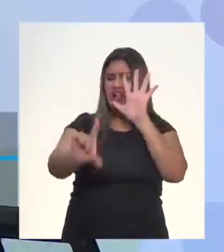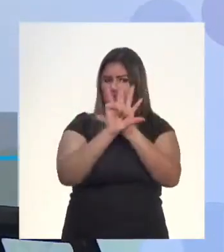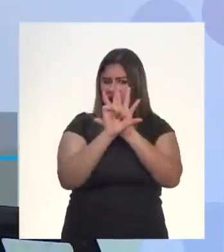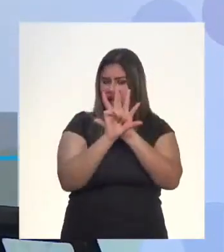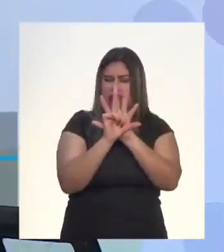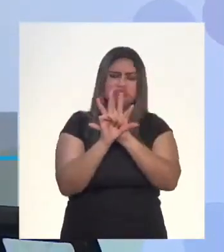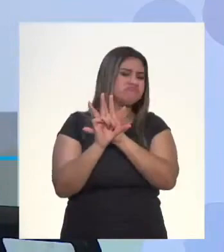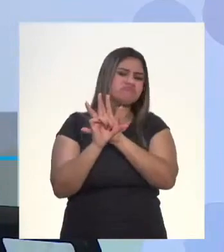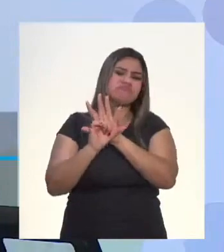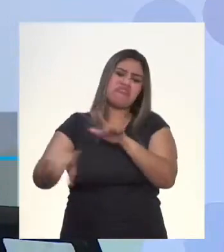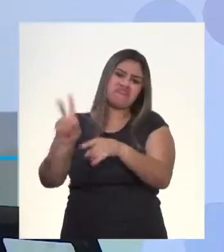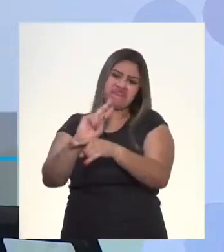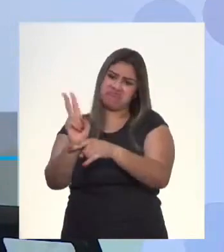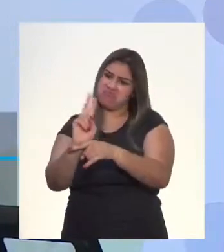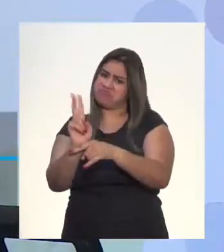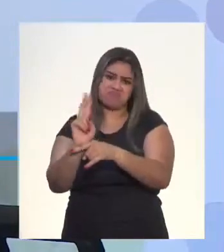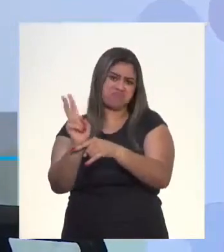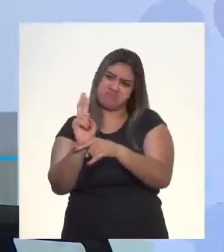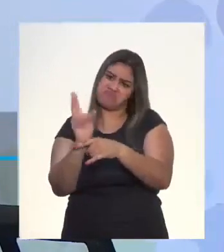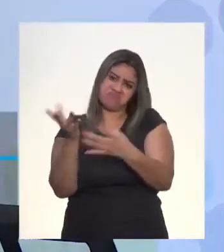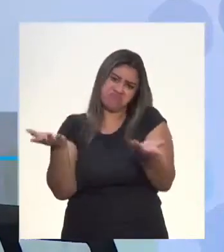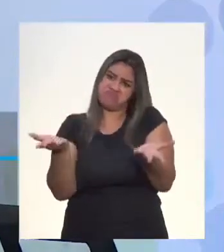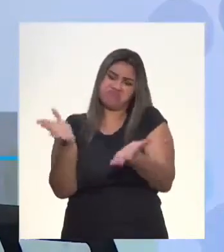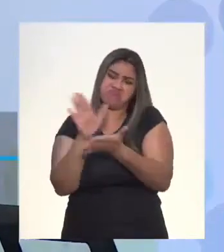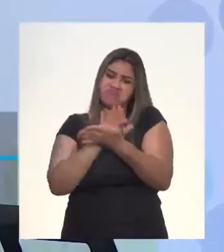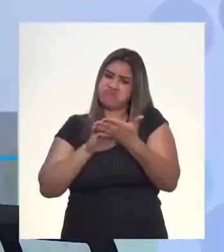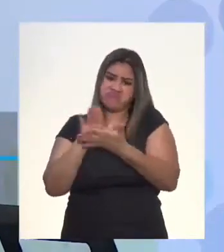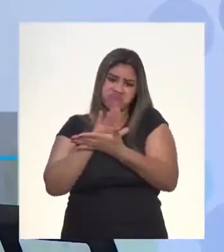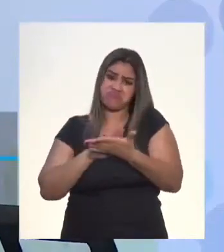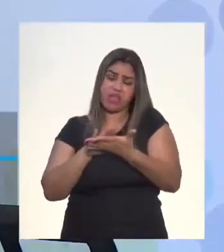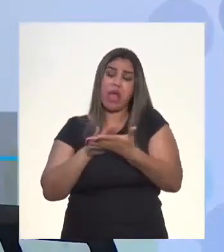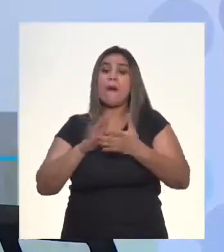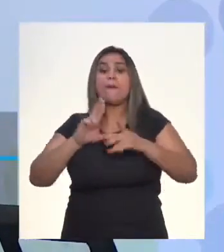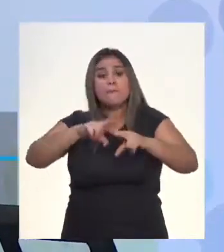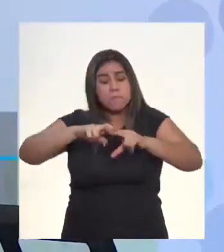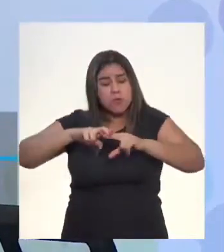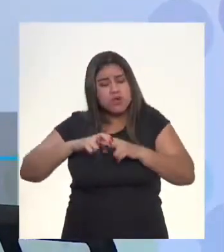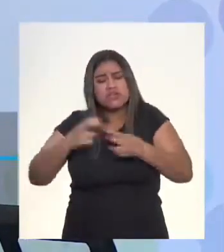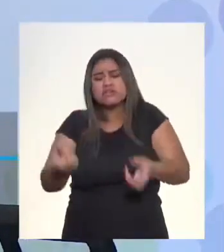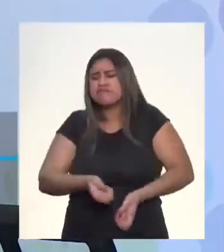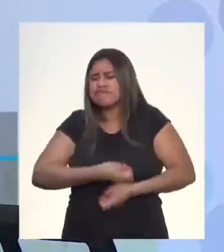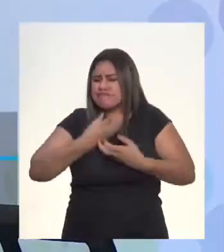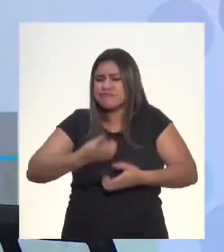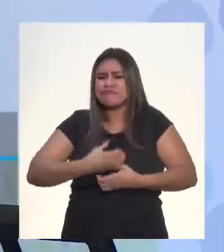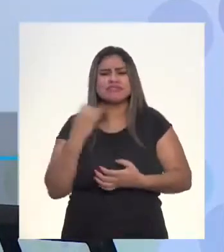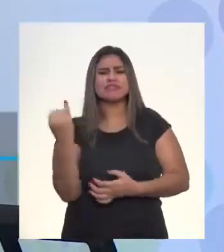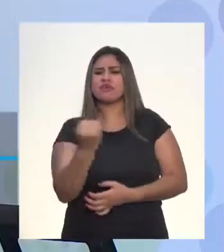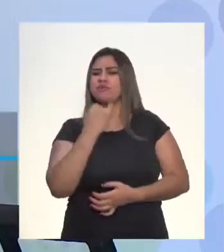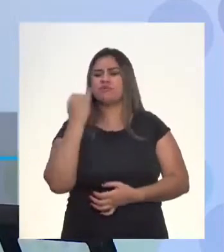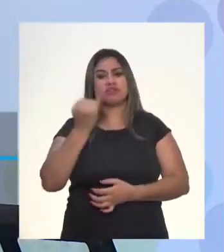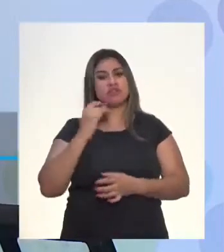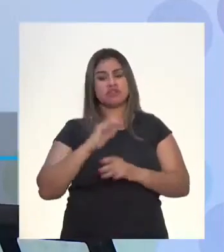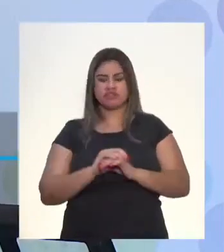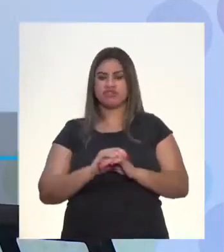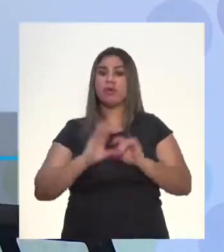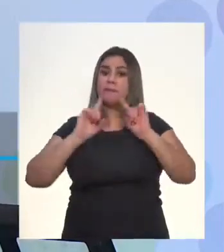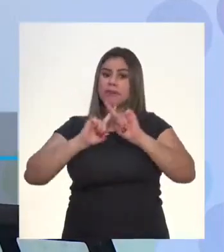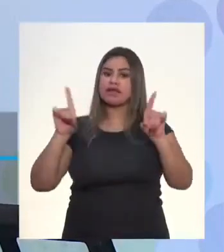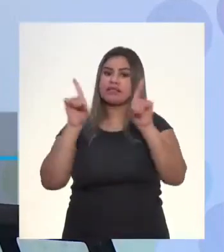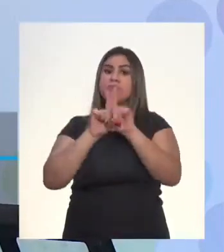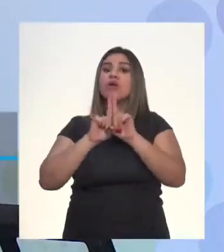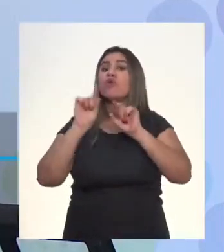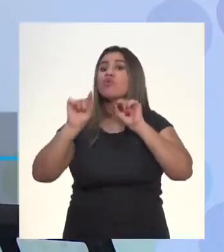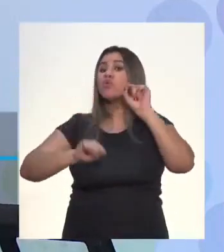legislação ou uma fiscalização. E é por isso que ter dados em mãos são muito importantes. Mas, além de ter os dados em mãos, né, é